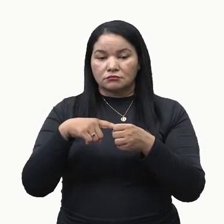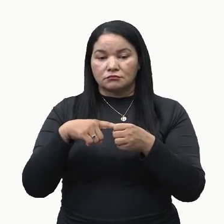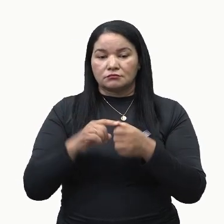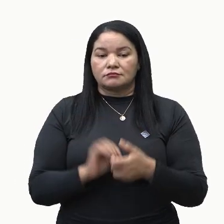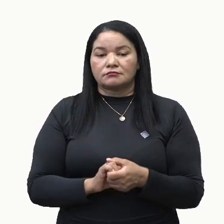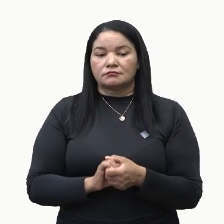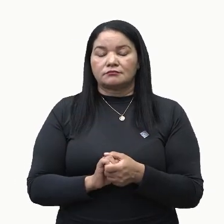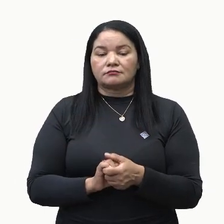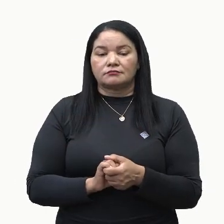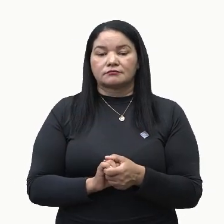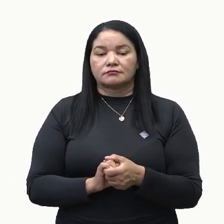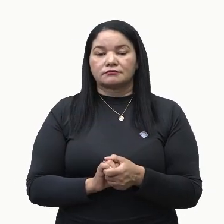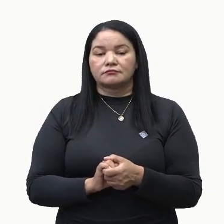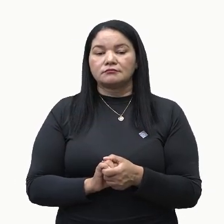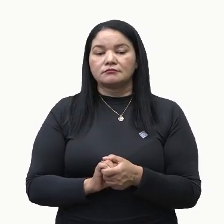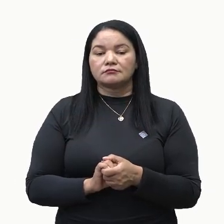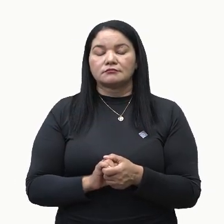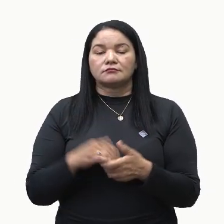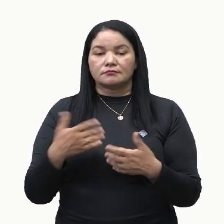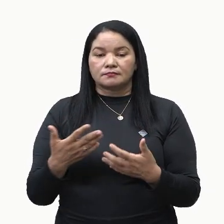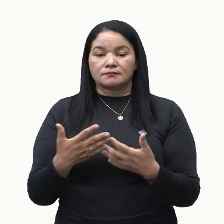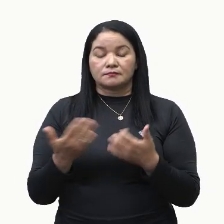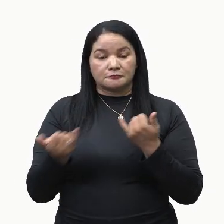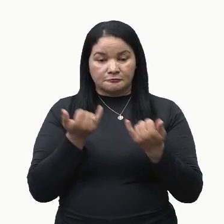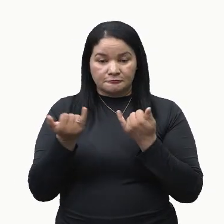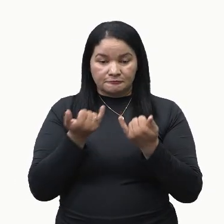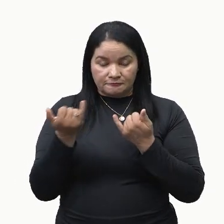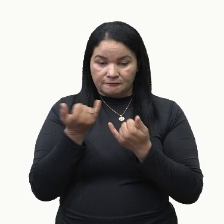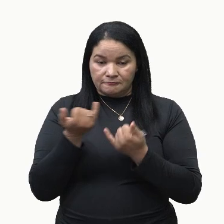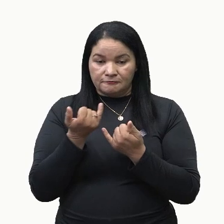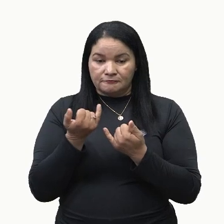isso? Está completa a mensagem.